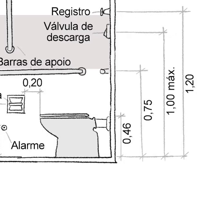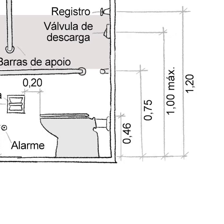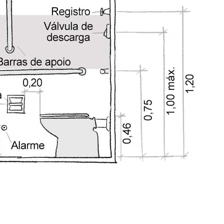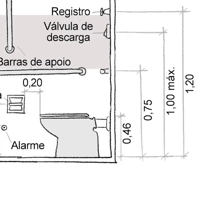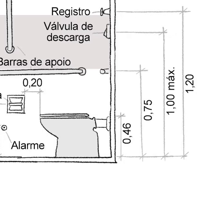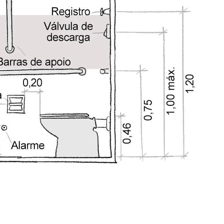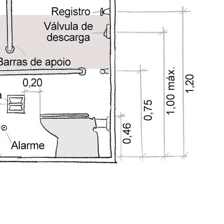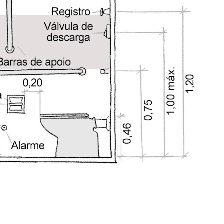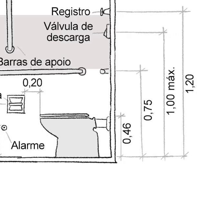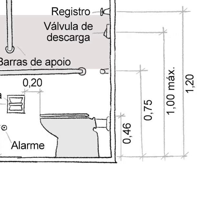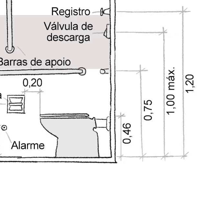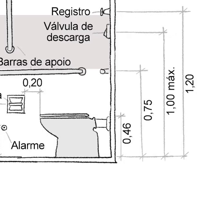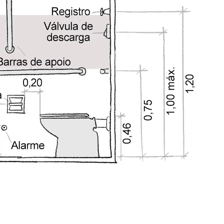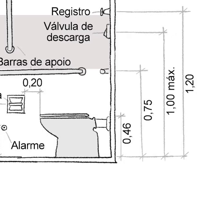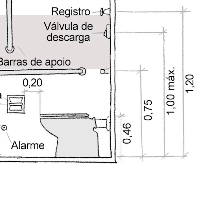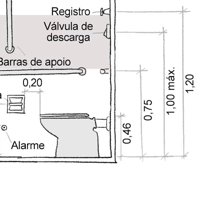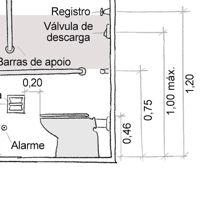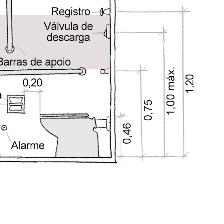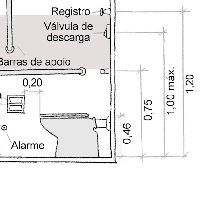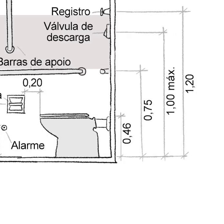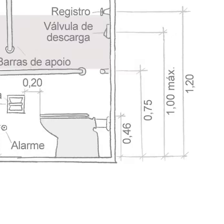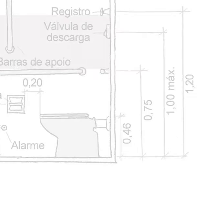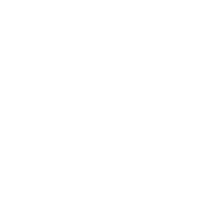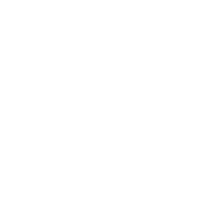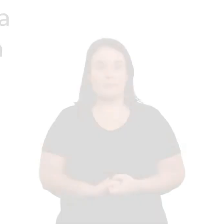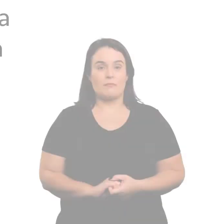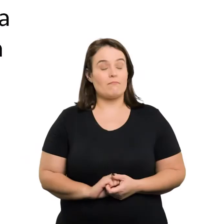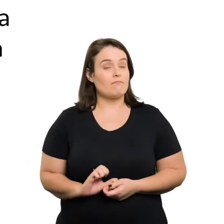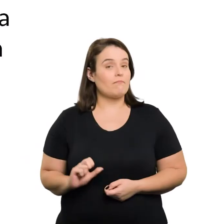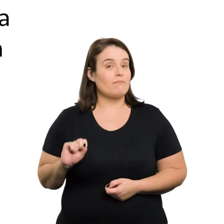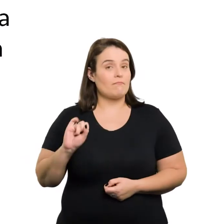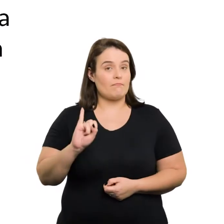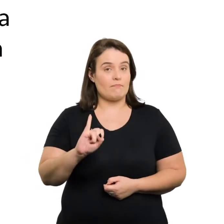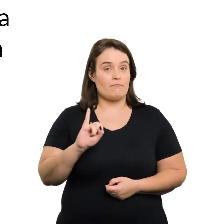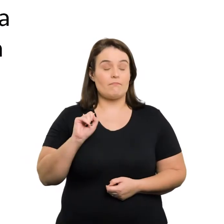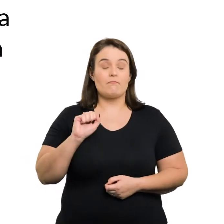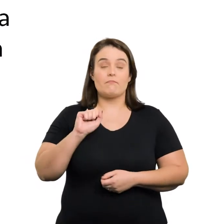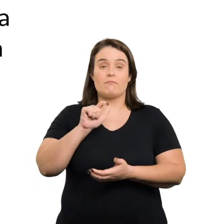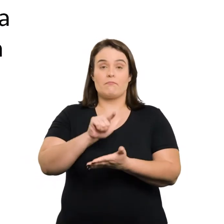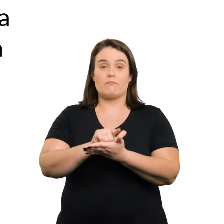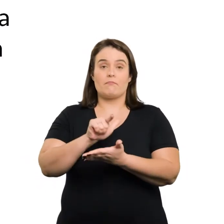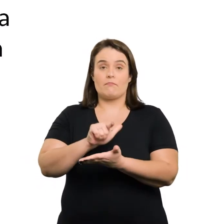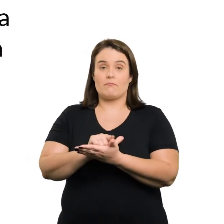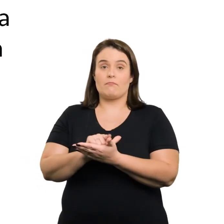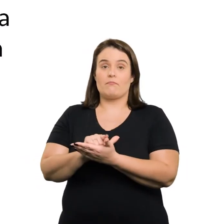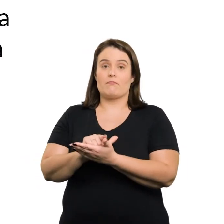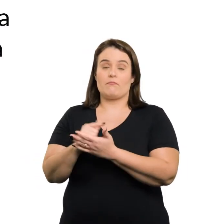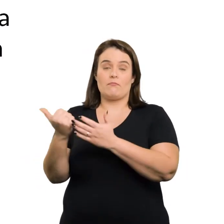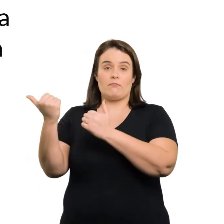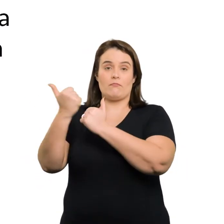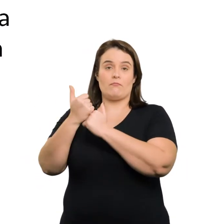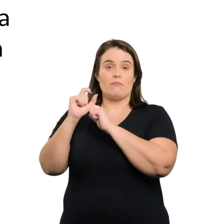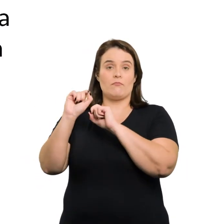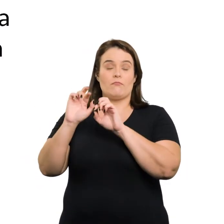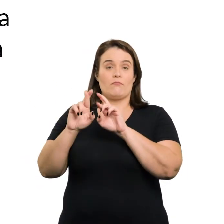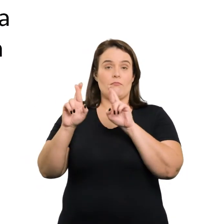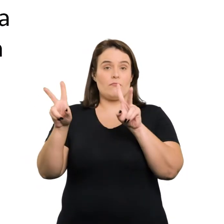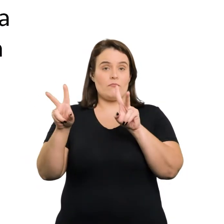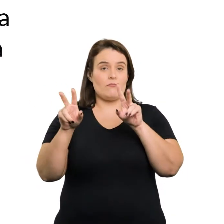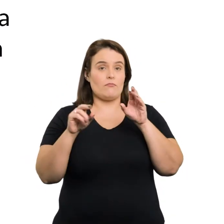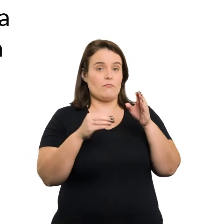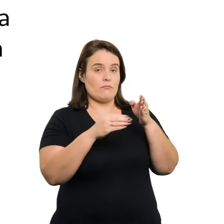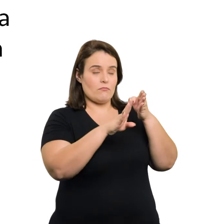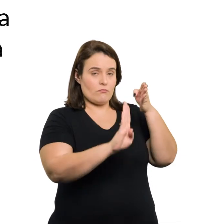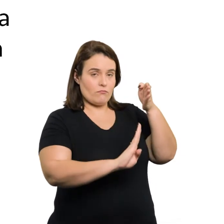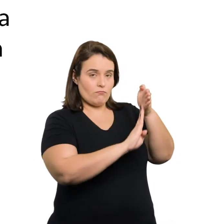1,20 metro em relação ao chão. Caso a papeleira seja de sobrepor, diferente da